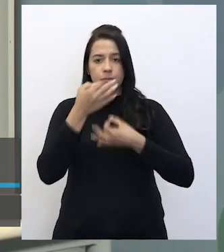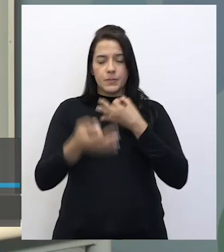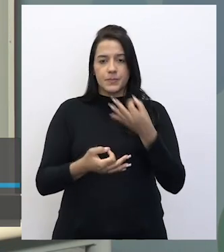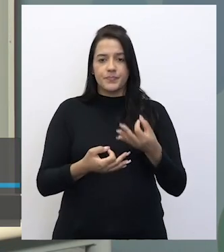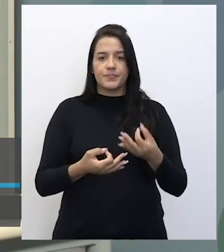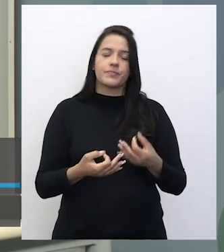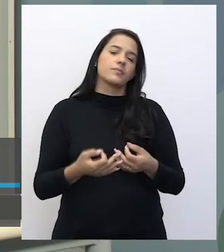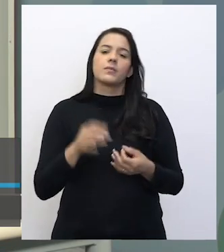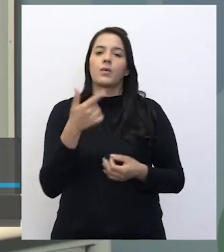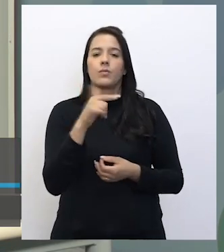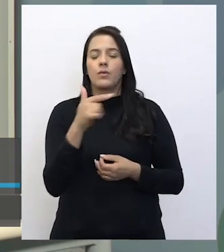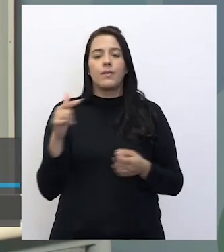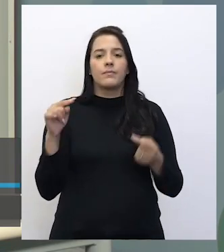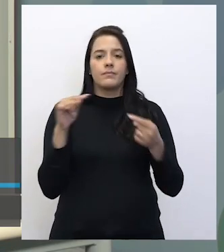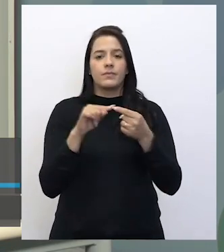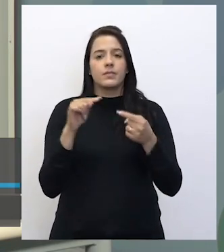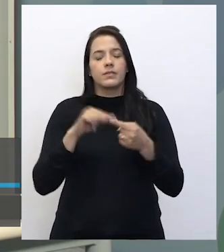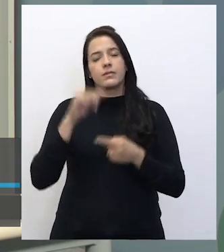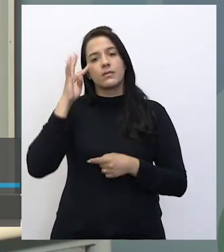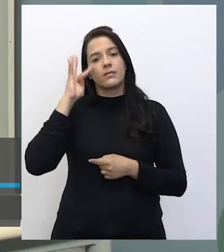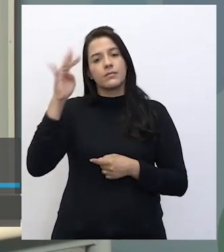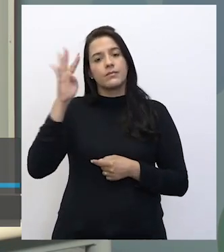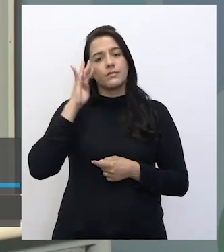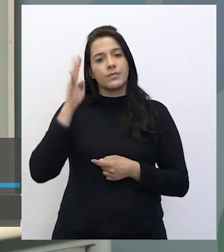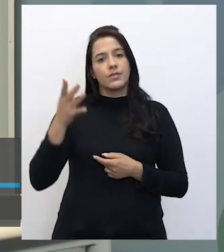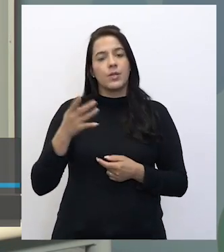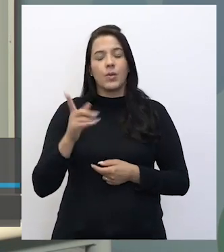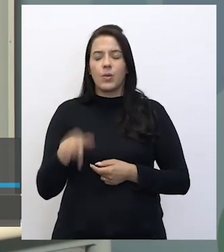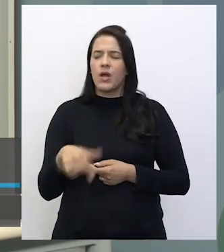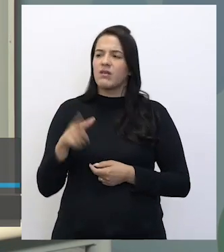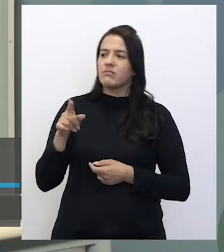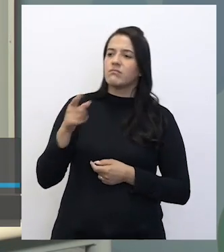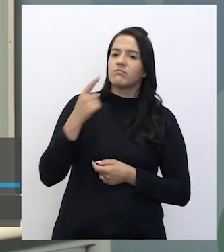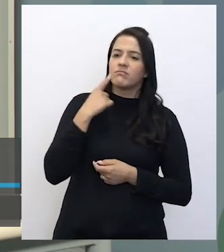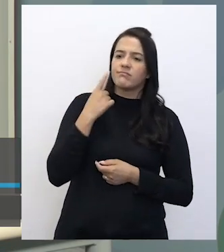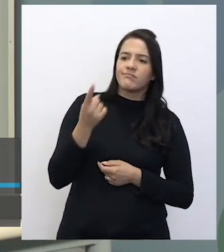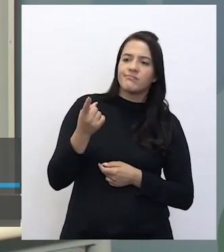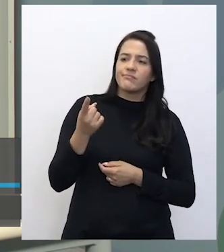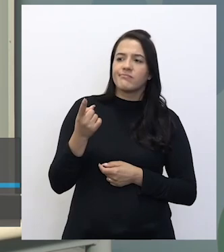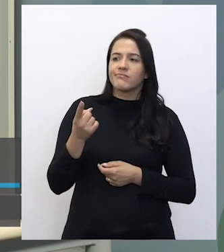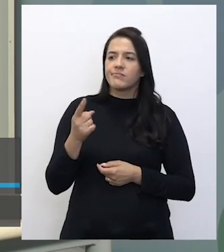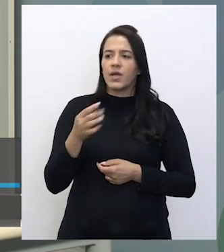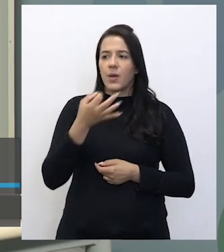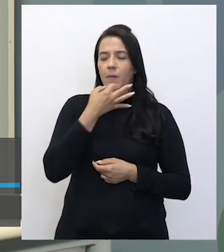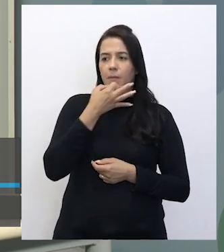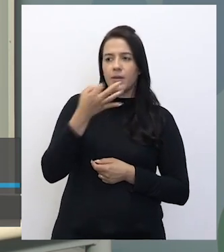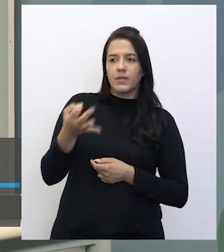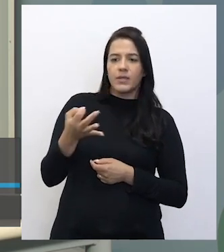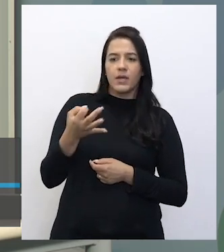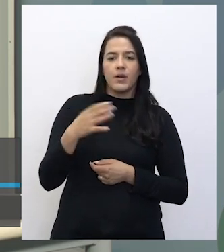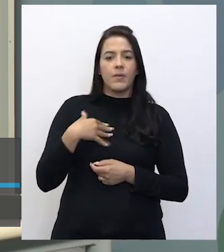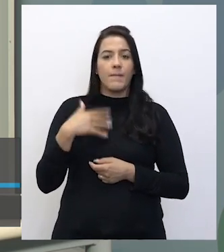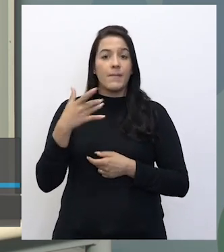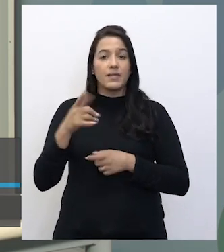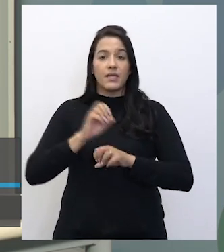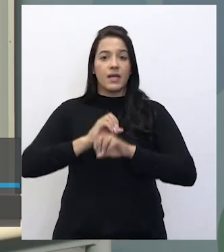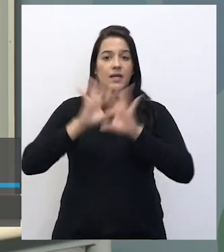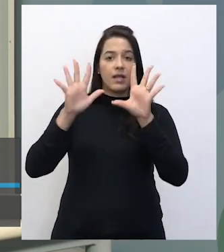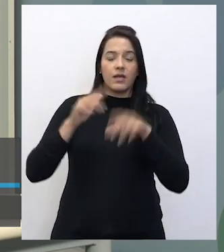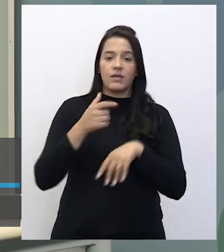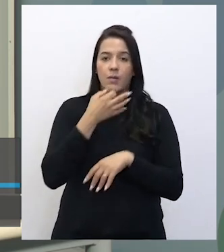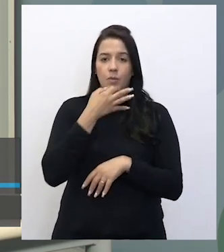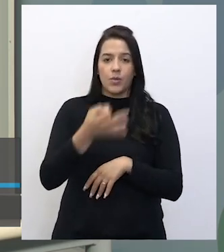saio por aí emitindo opiniões que não se ancoram numa argumentação muito clara,